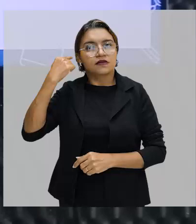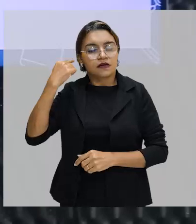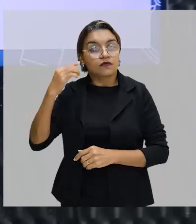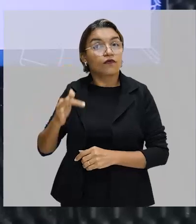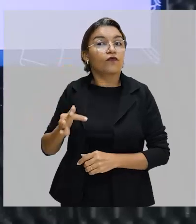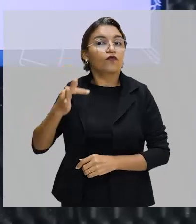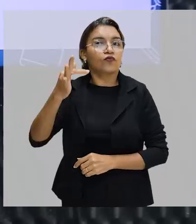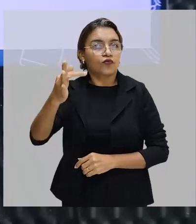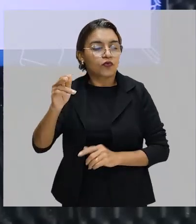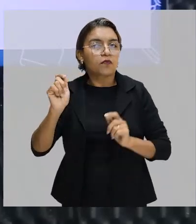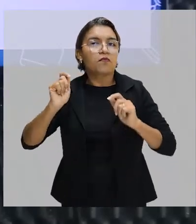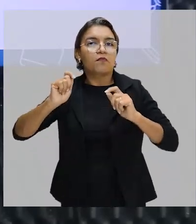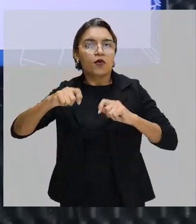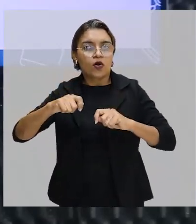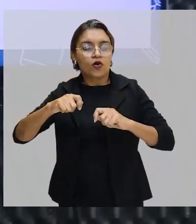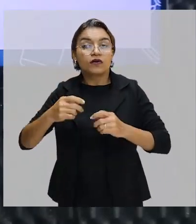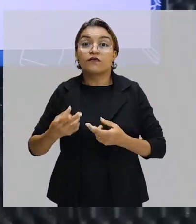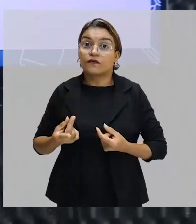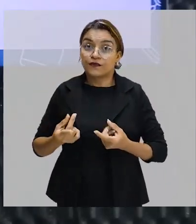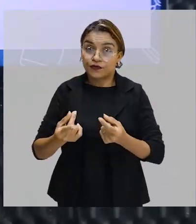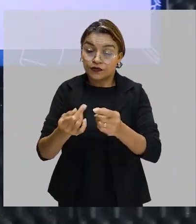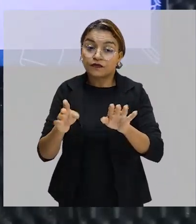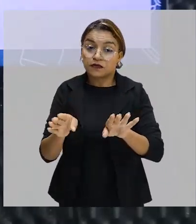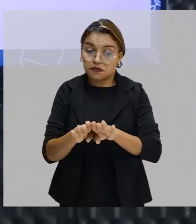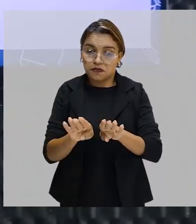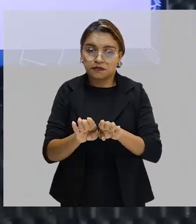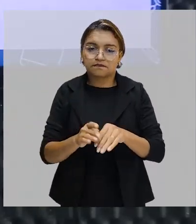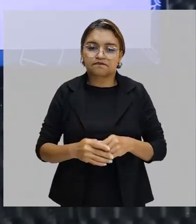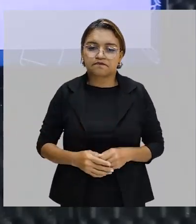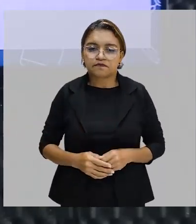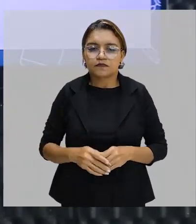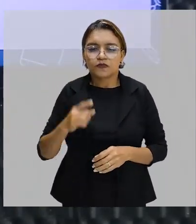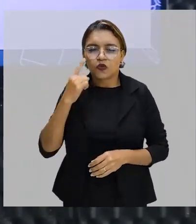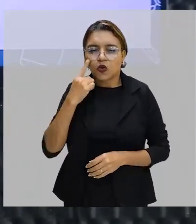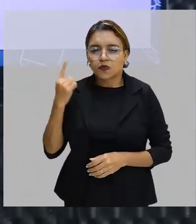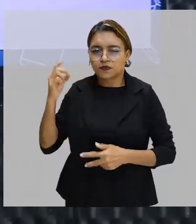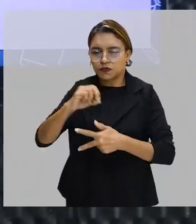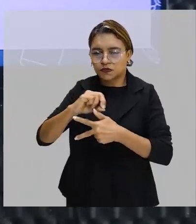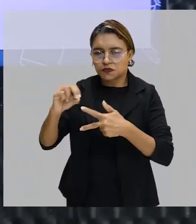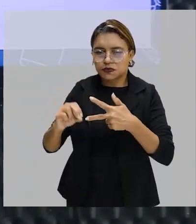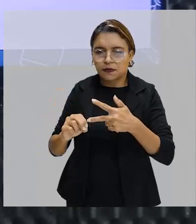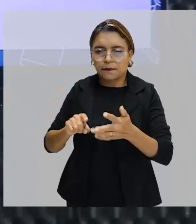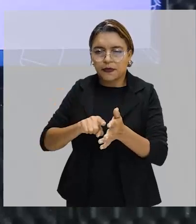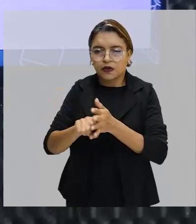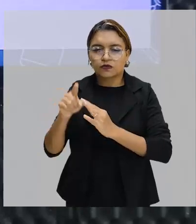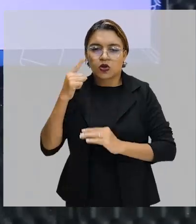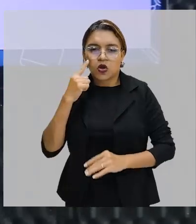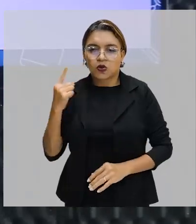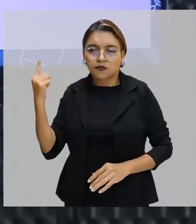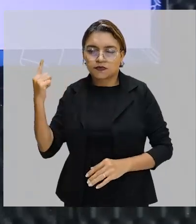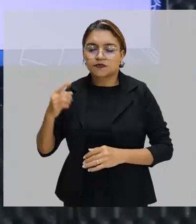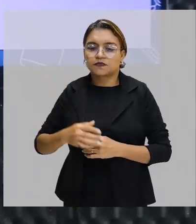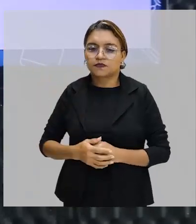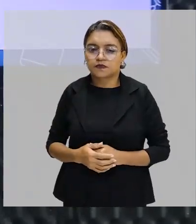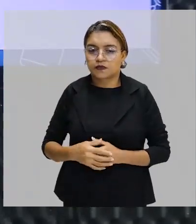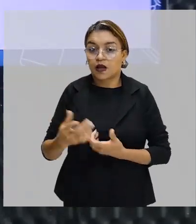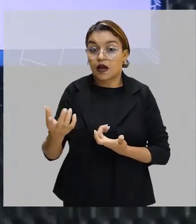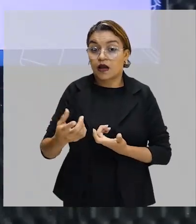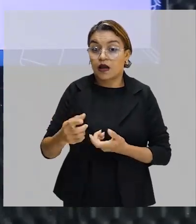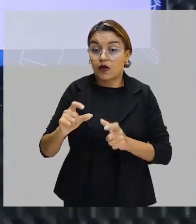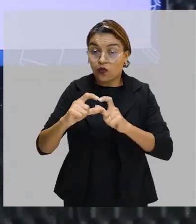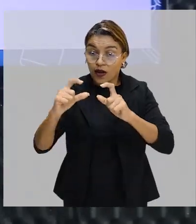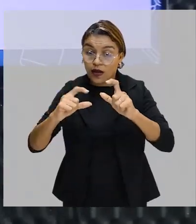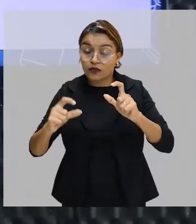ele pode ser usado na forma infinitiva, tá bom? Então, olha a questão do Enem. No cartoon, a crítica está no fato